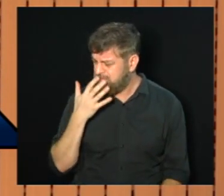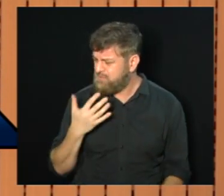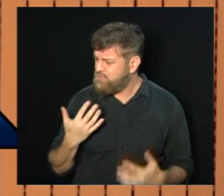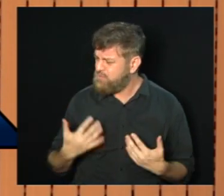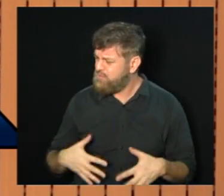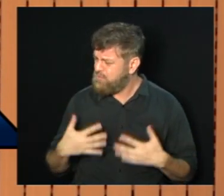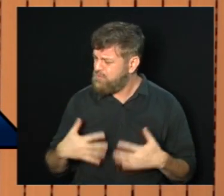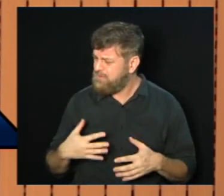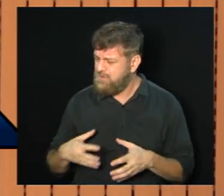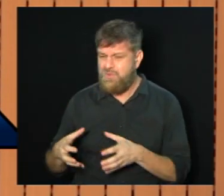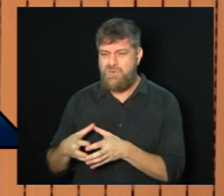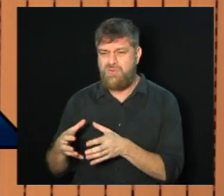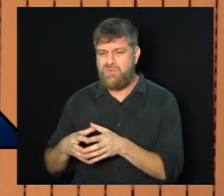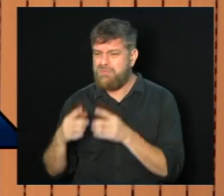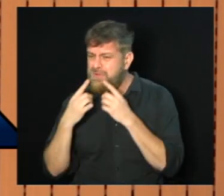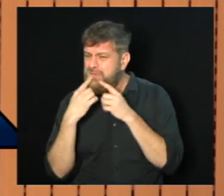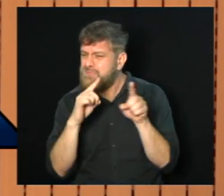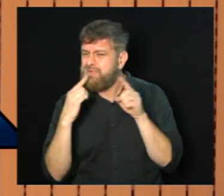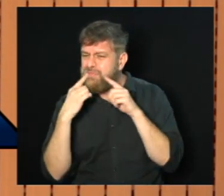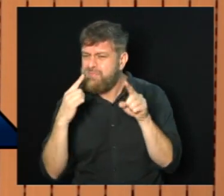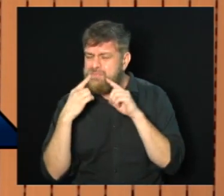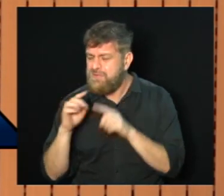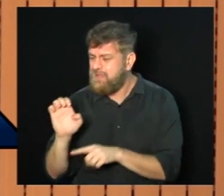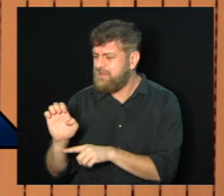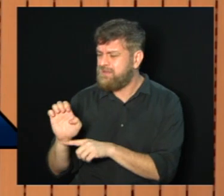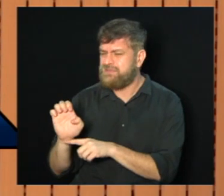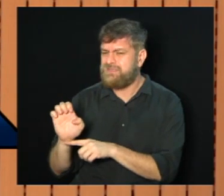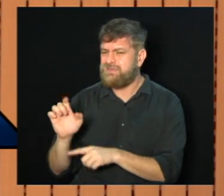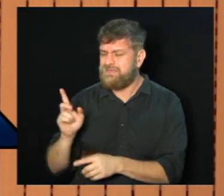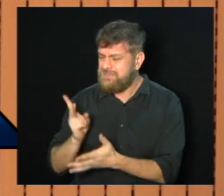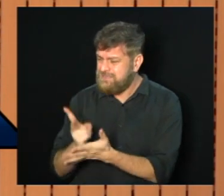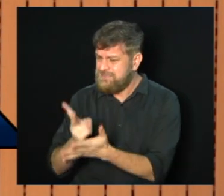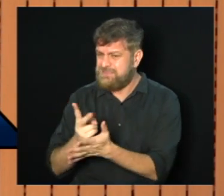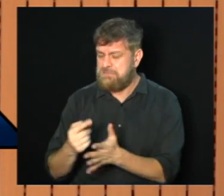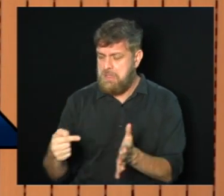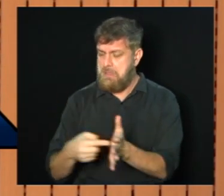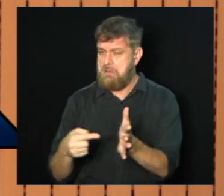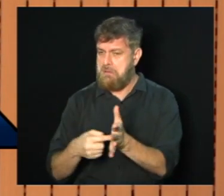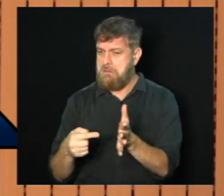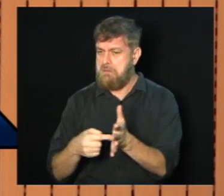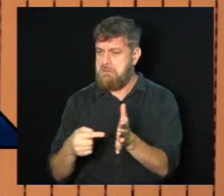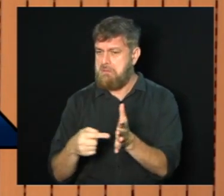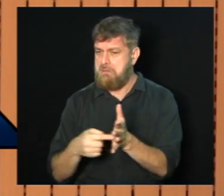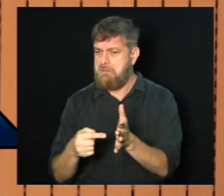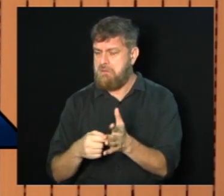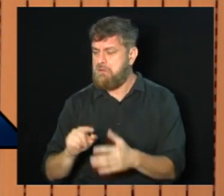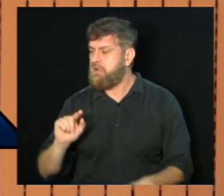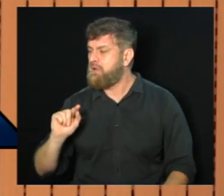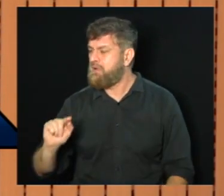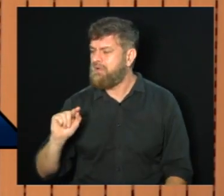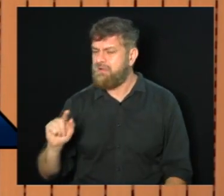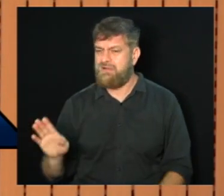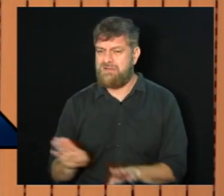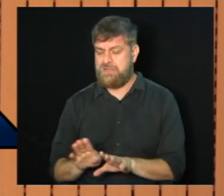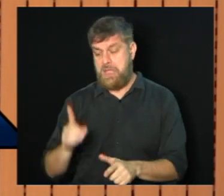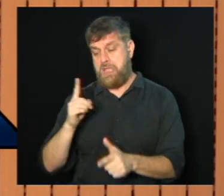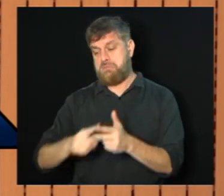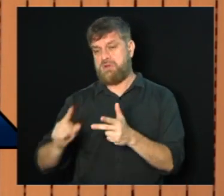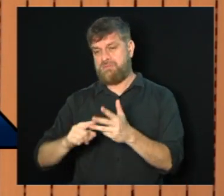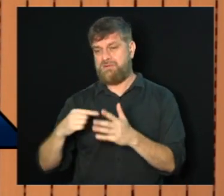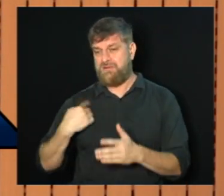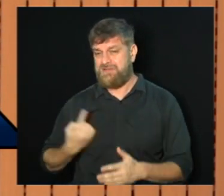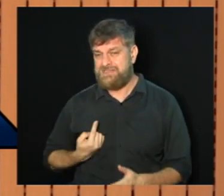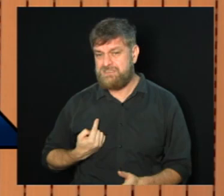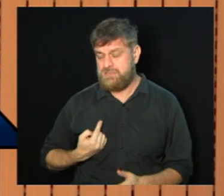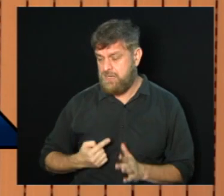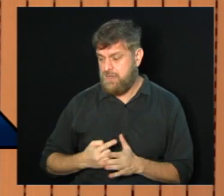admiro demais a esquerda. É célebre em apontar com o dedo nos olhos e dar o problema. Quando nós conseguimos